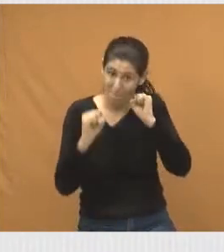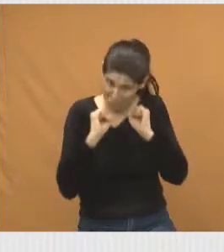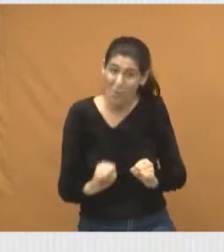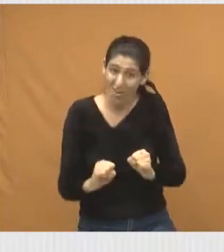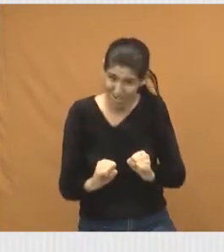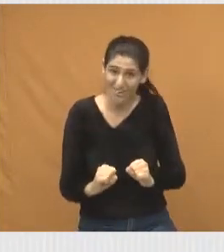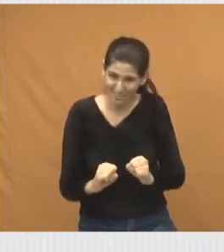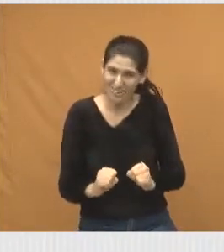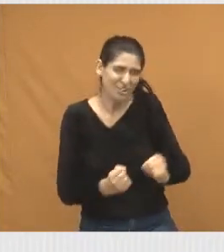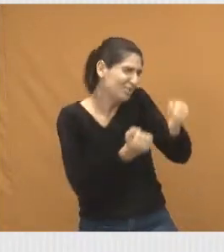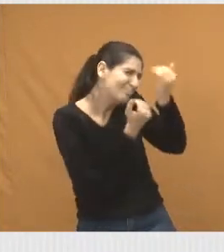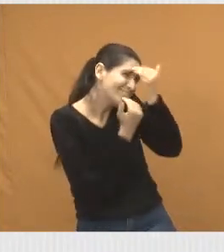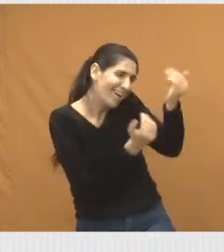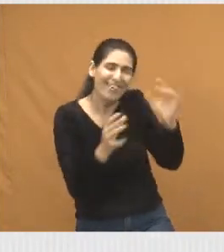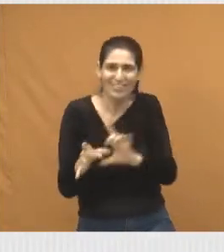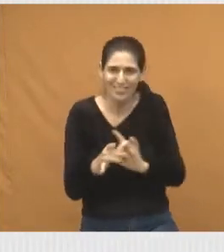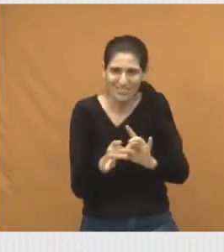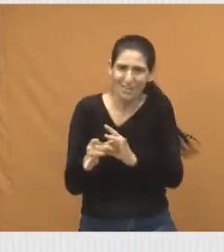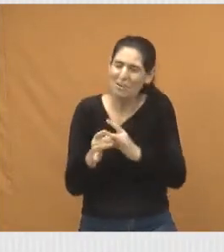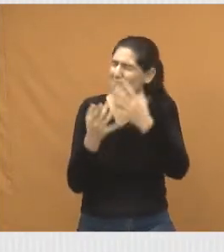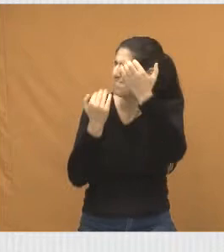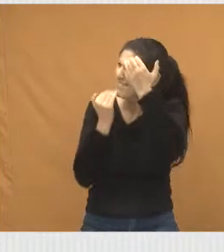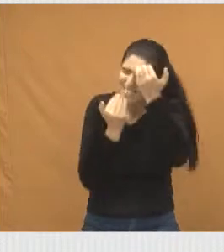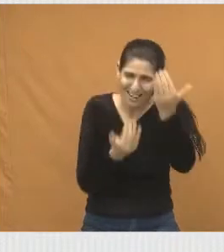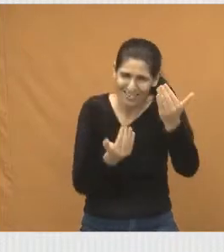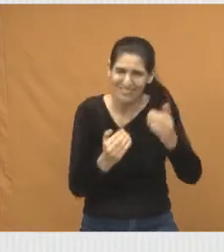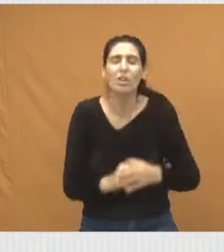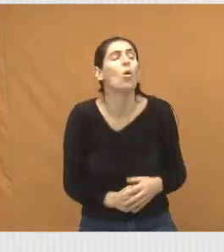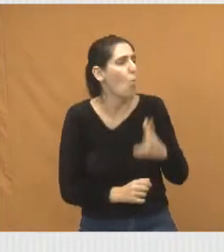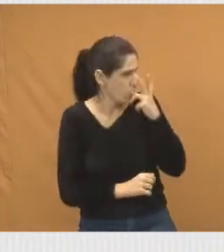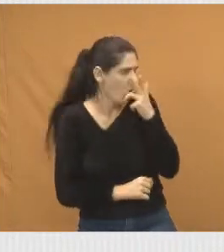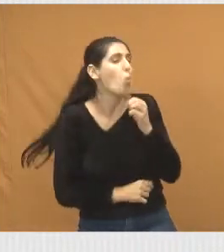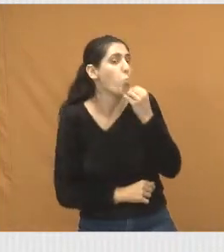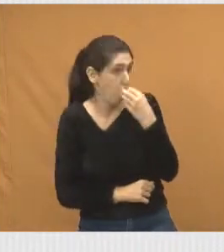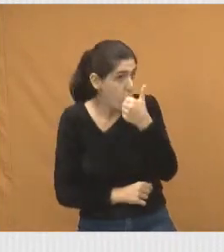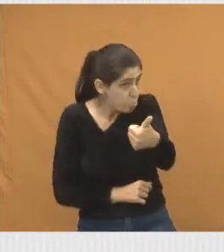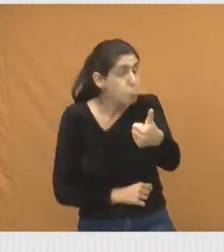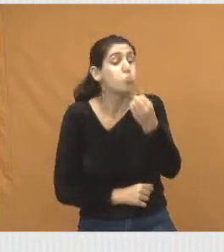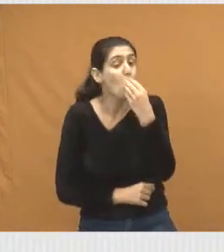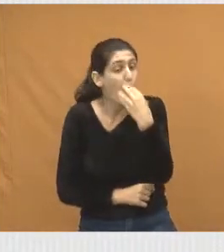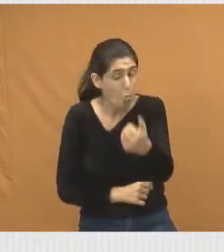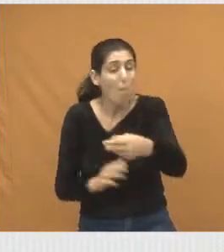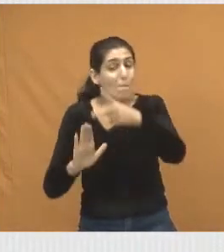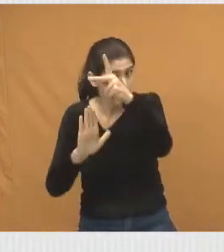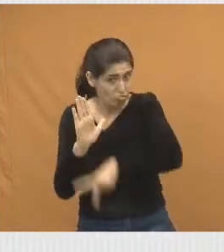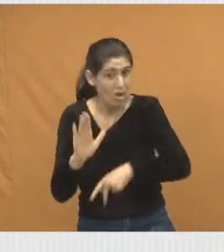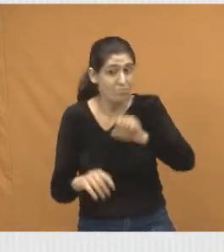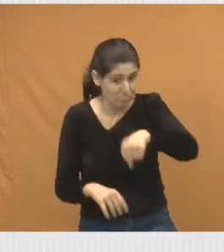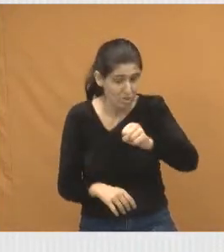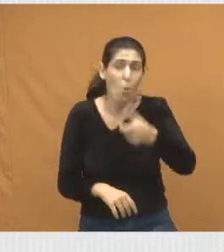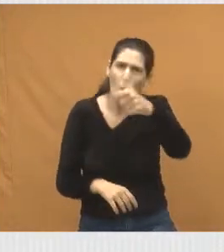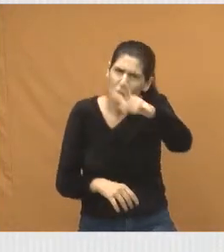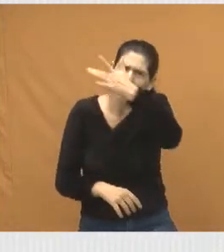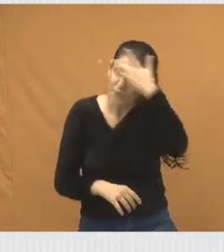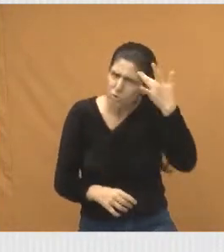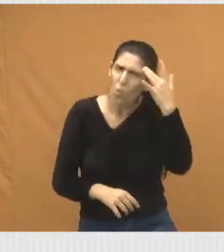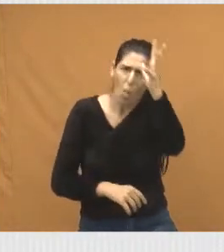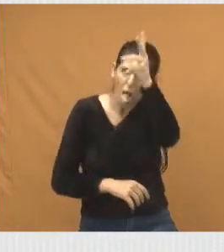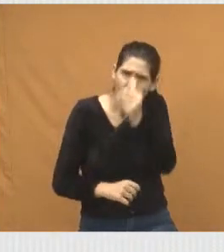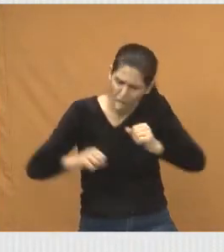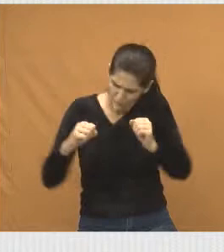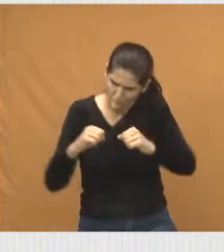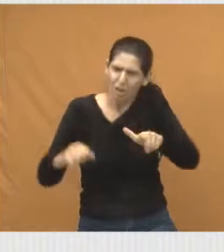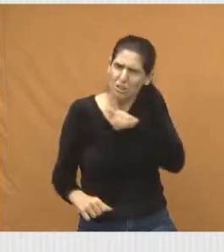Muito obrigado, Fabiano. Bom, obrigado de nada. Eu que agradeço. Eu acho bom que crie esse projeto, não precisa ser só eu. Os outros, se tiver interesse, crie também, porque é